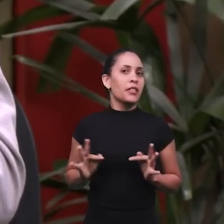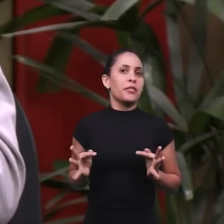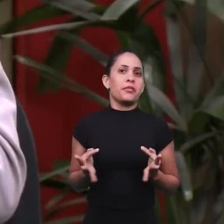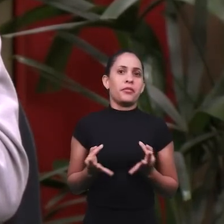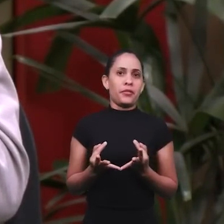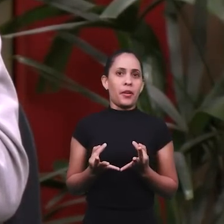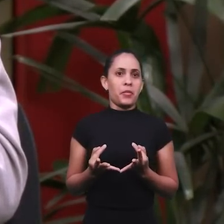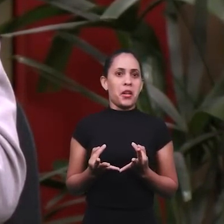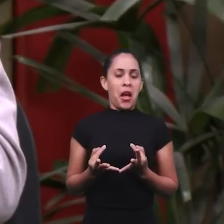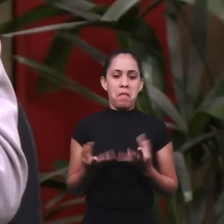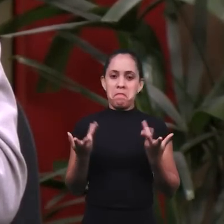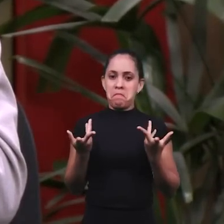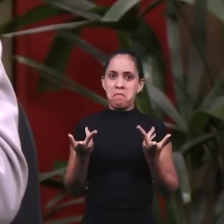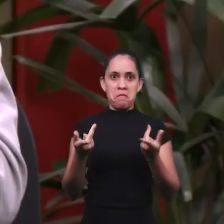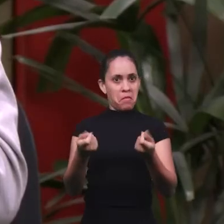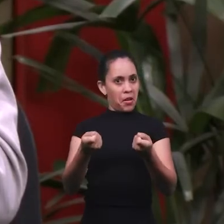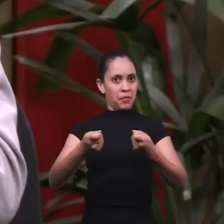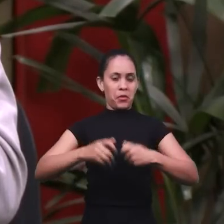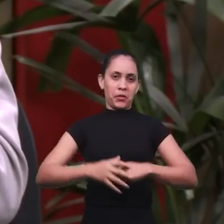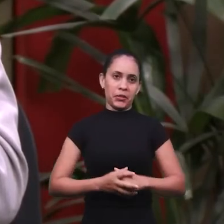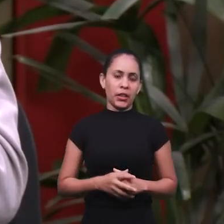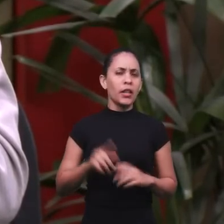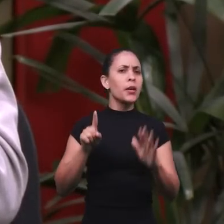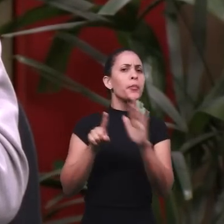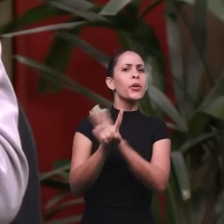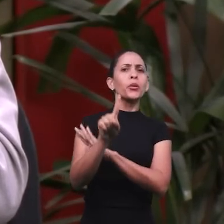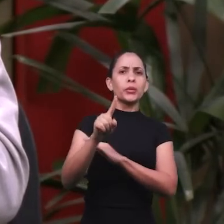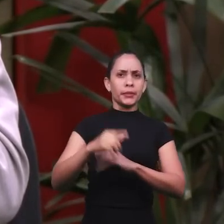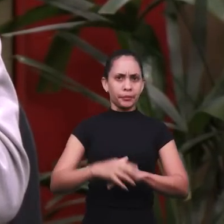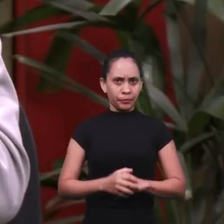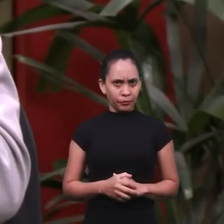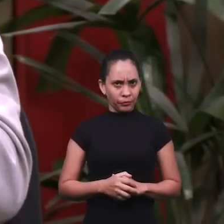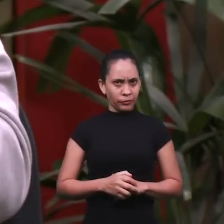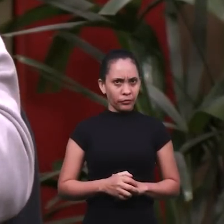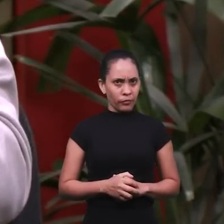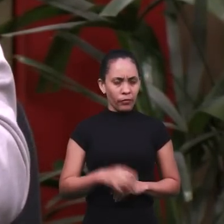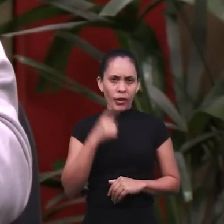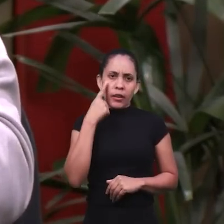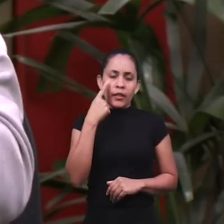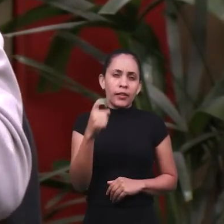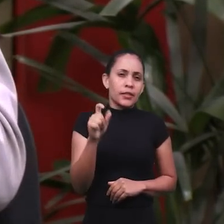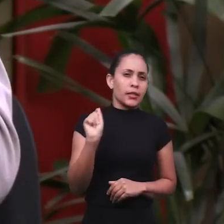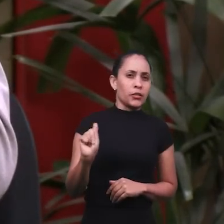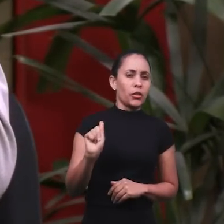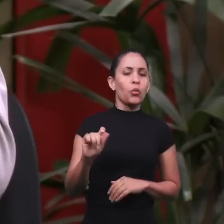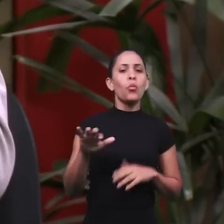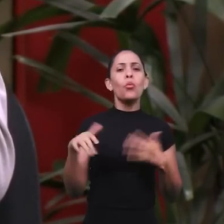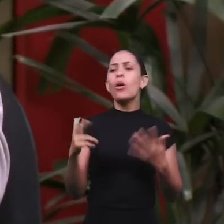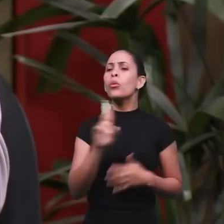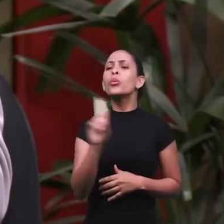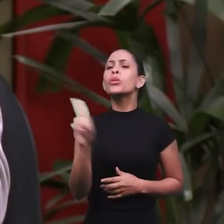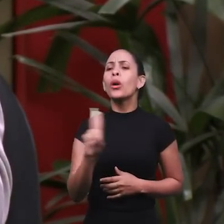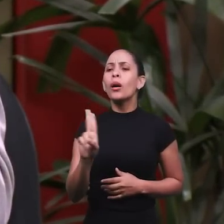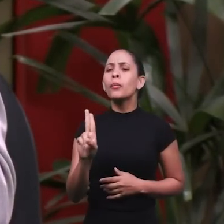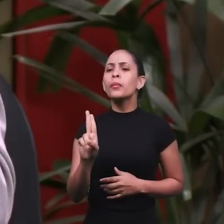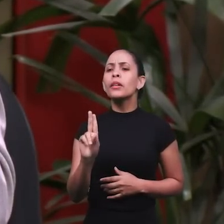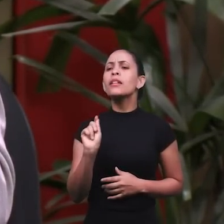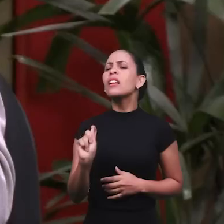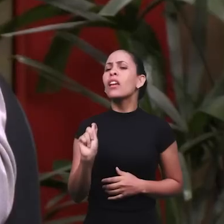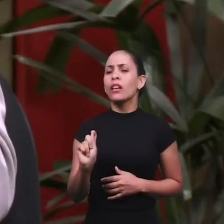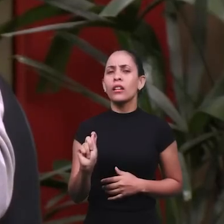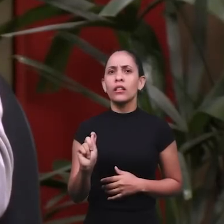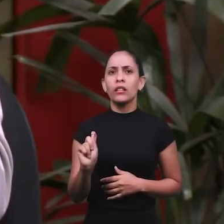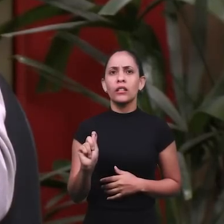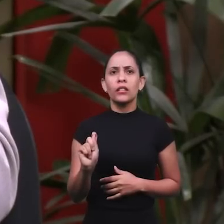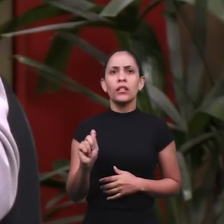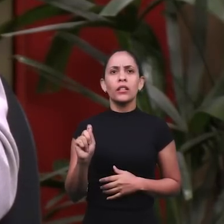familiar notável. E a pergunta que foi feita é essa. É interessante que Saul não quis saber qual o nome dele. Quem